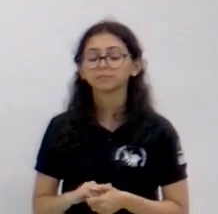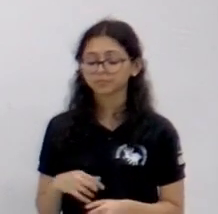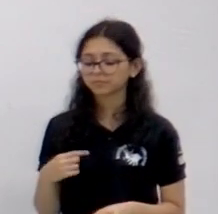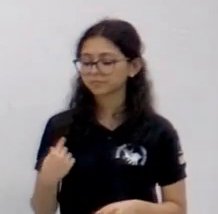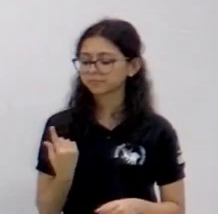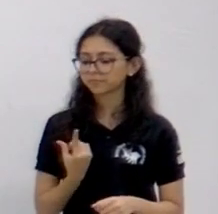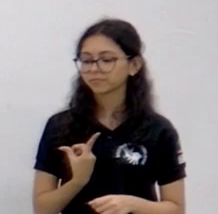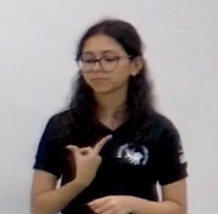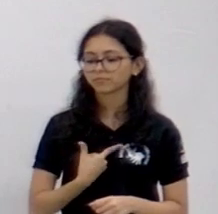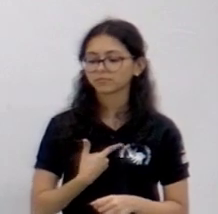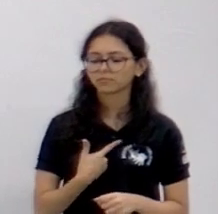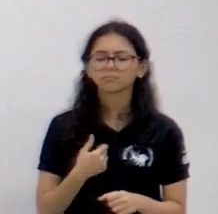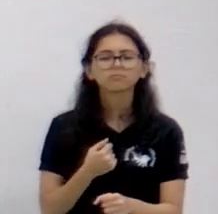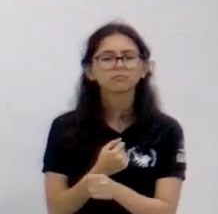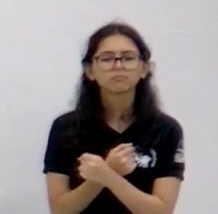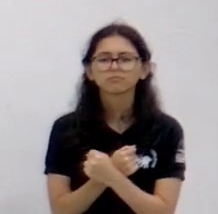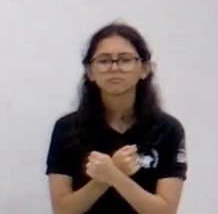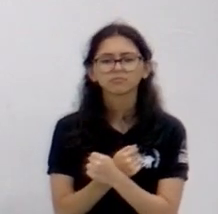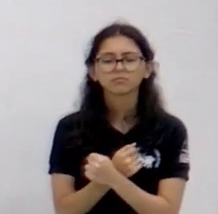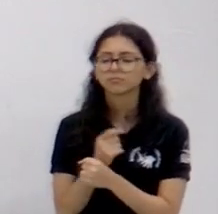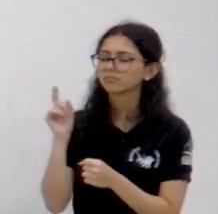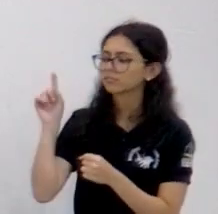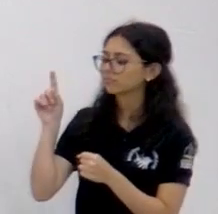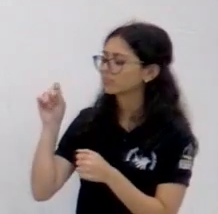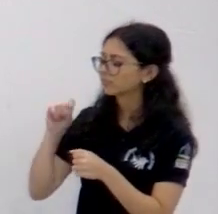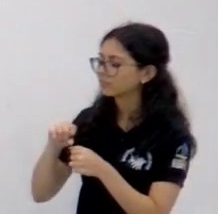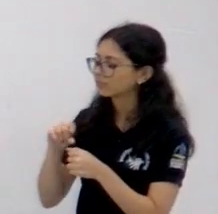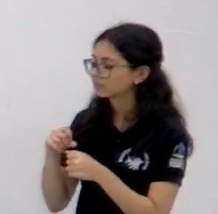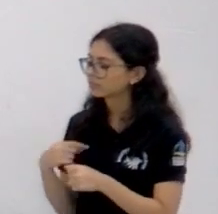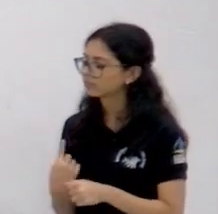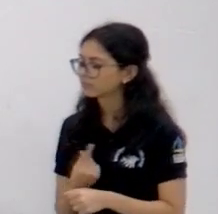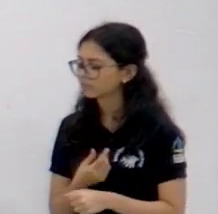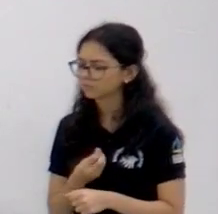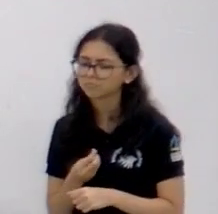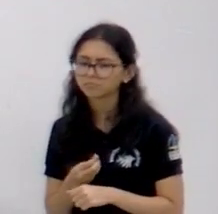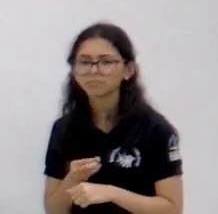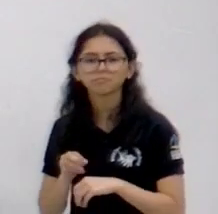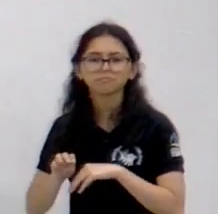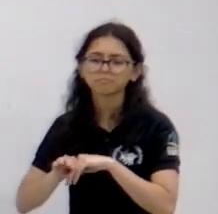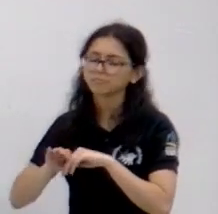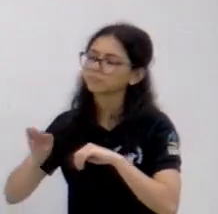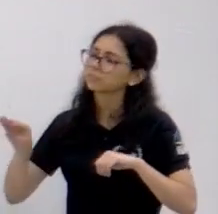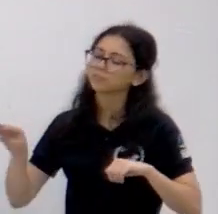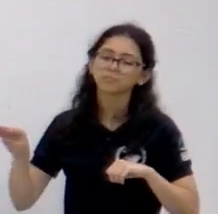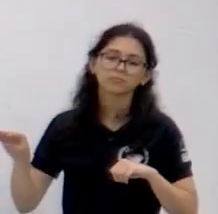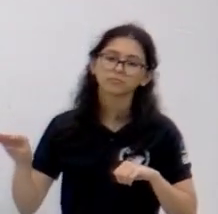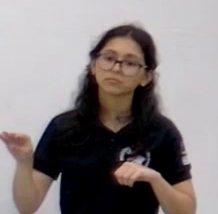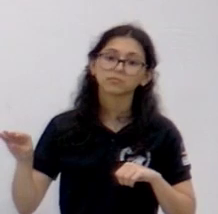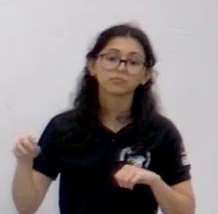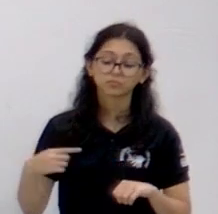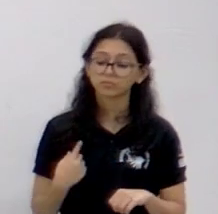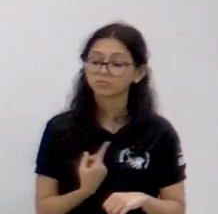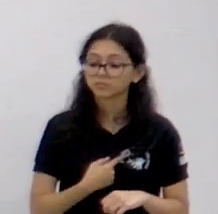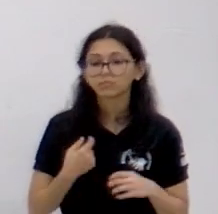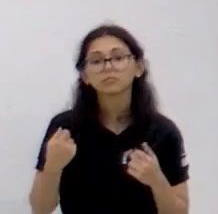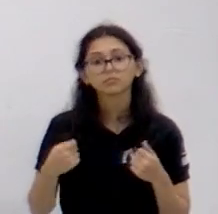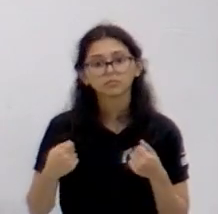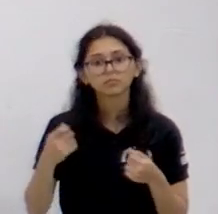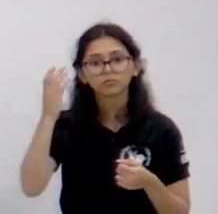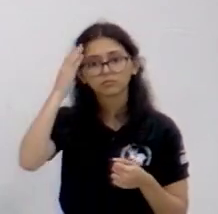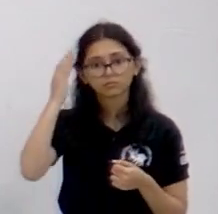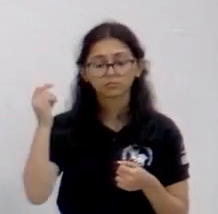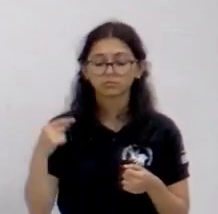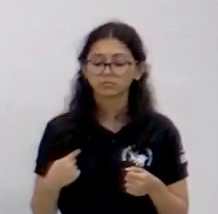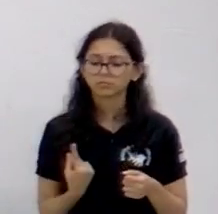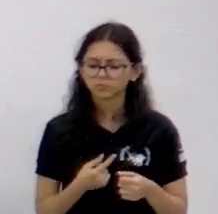podem impedir o agir de Deus em nossas vidas. Entender que nós somos fracos é necessário, mas não poder entender isso, que somos